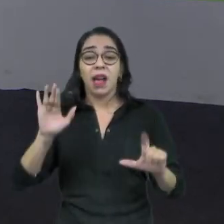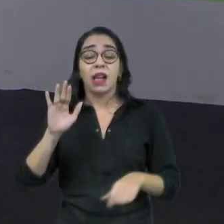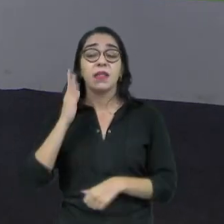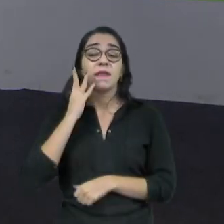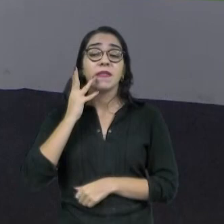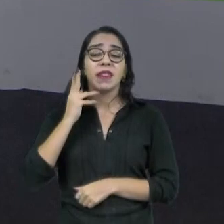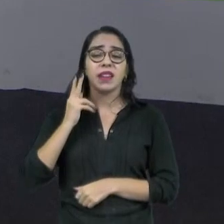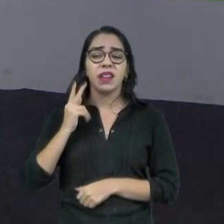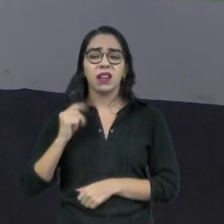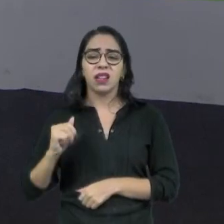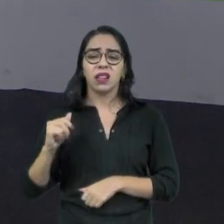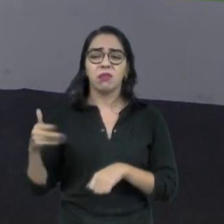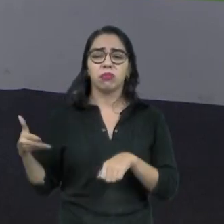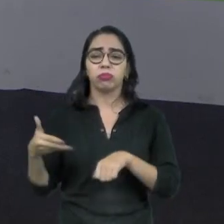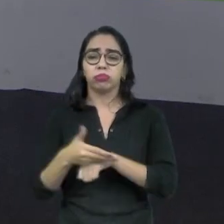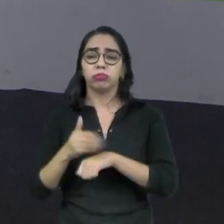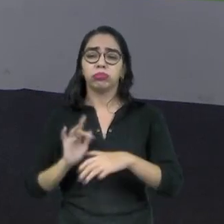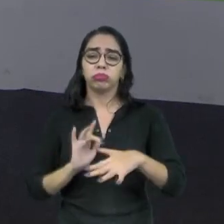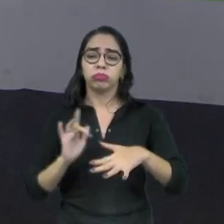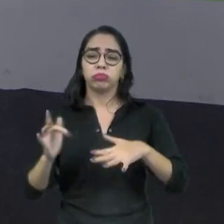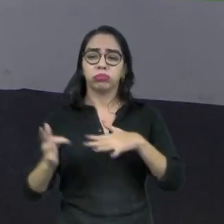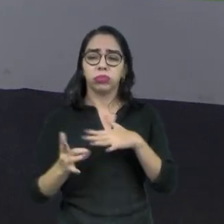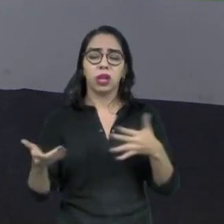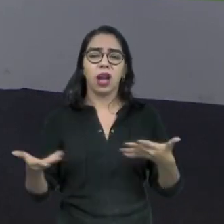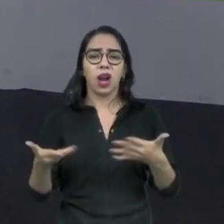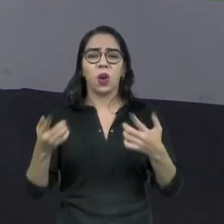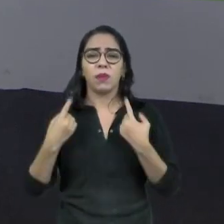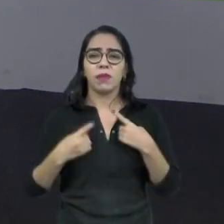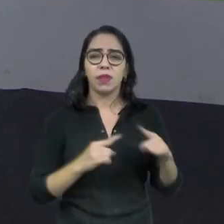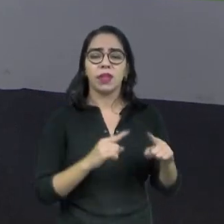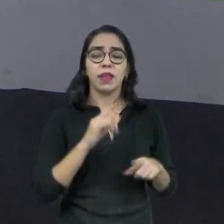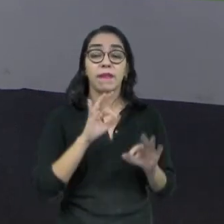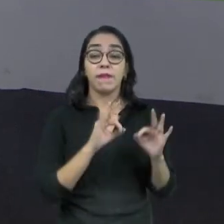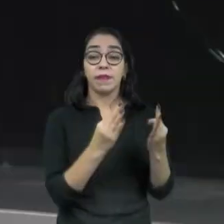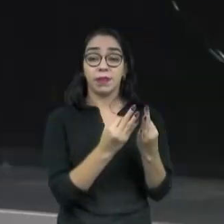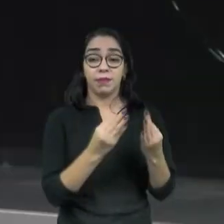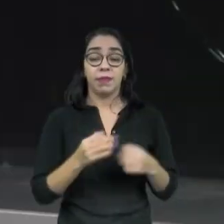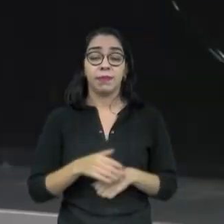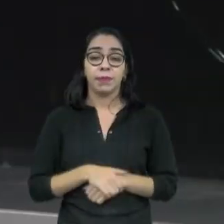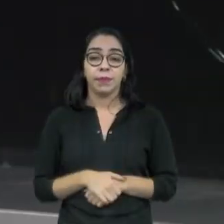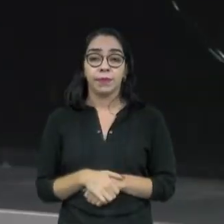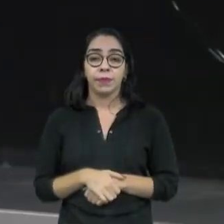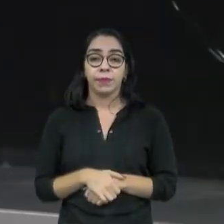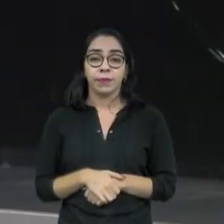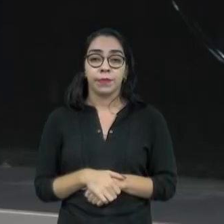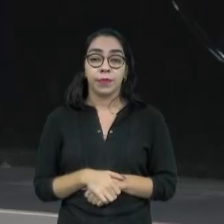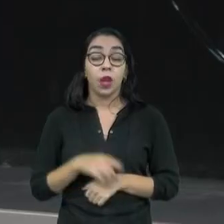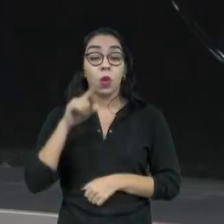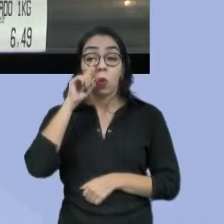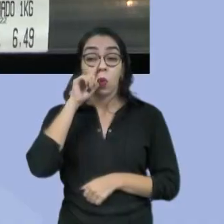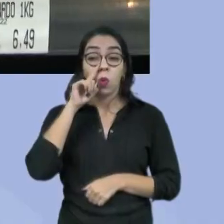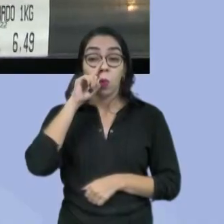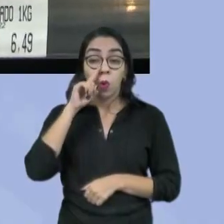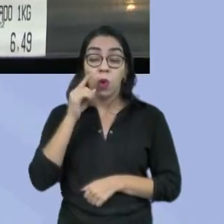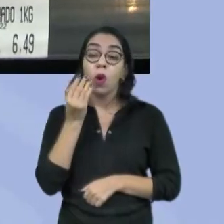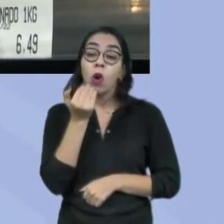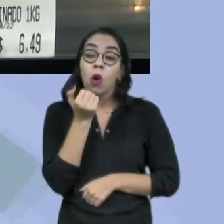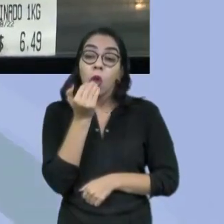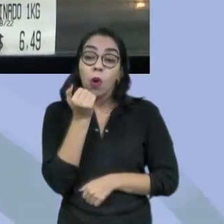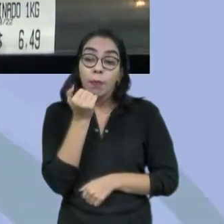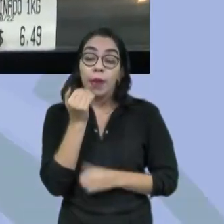crianças nas redes sociais é um desafio para os pais e vej os perigos do açúcar em